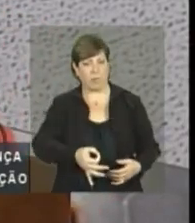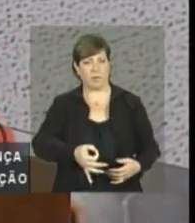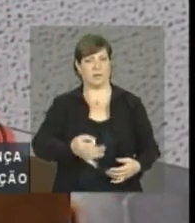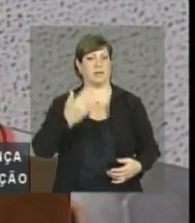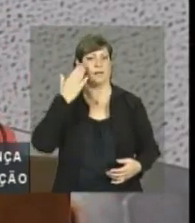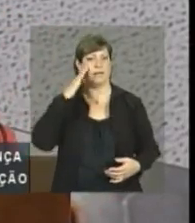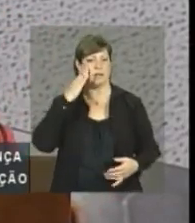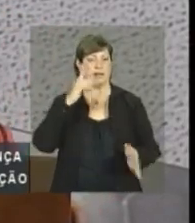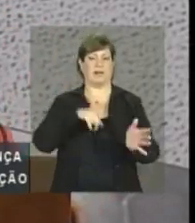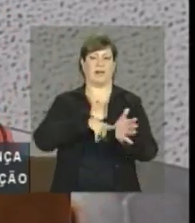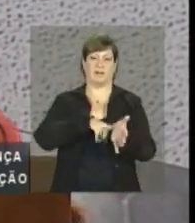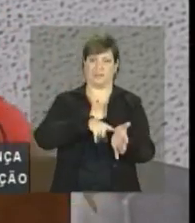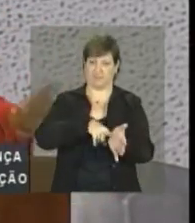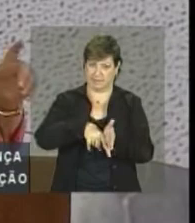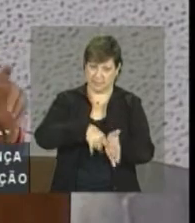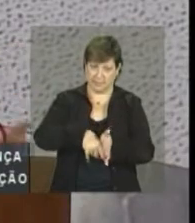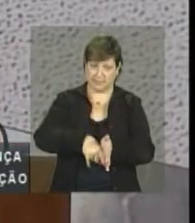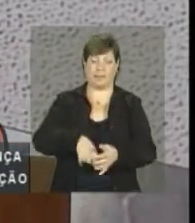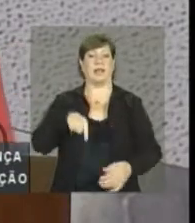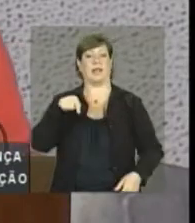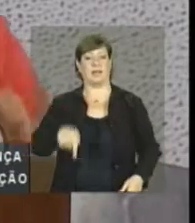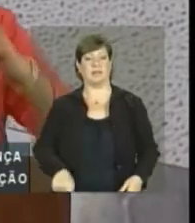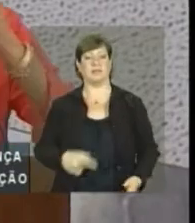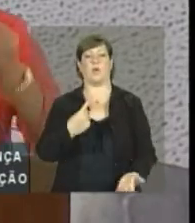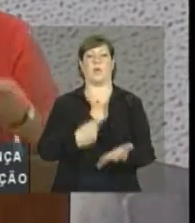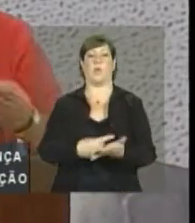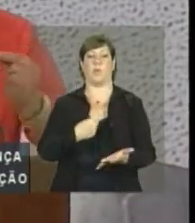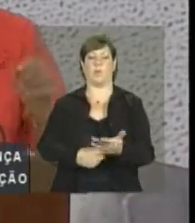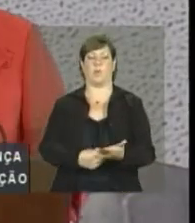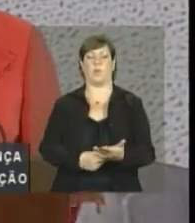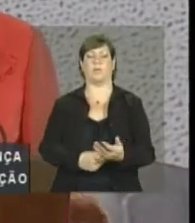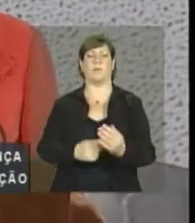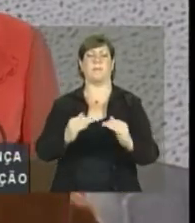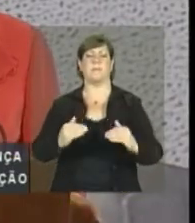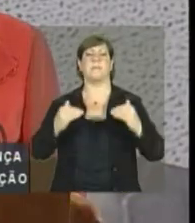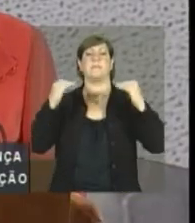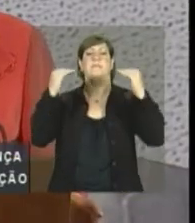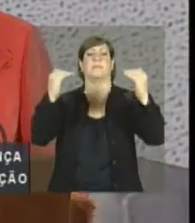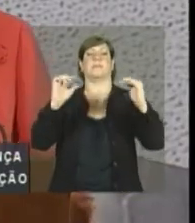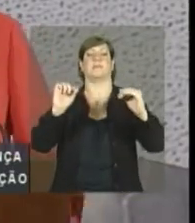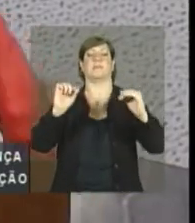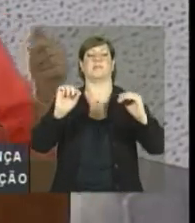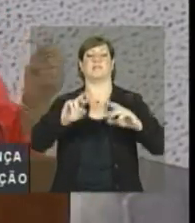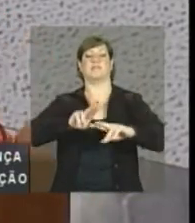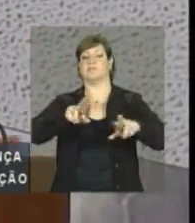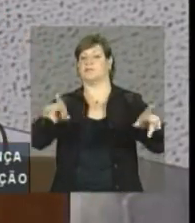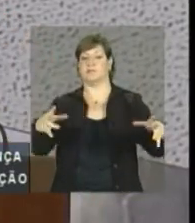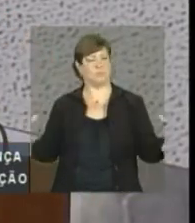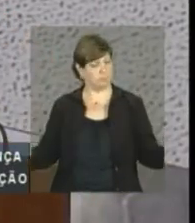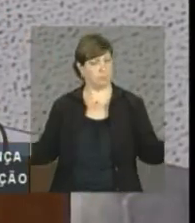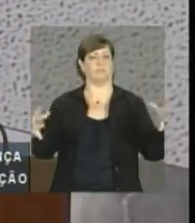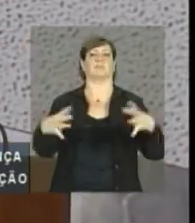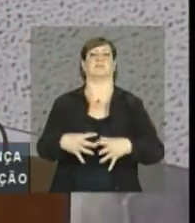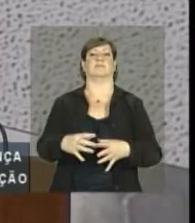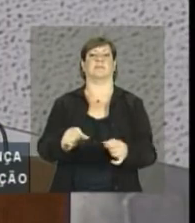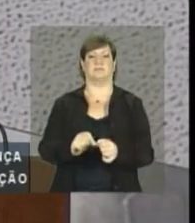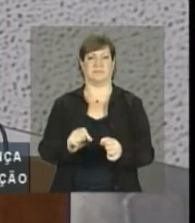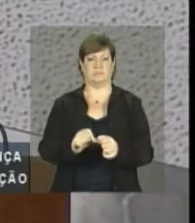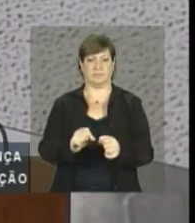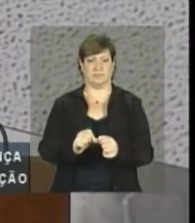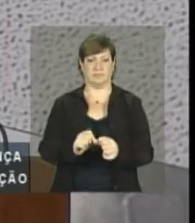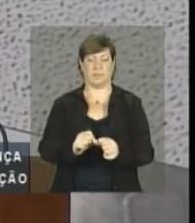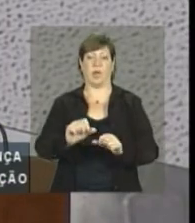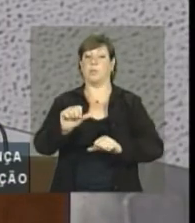de análise. Mas é um acordo que supera essas diferenças, que modifica a